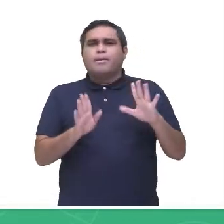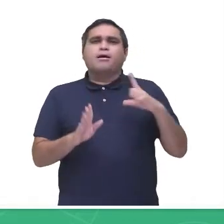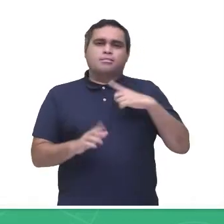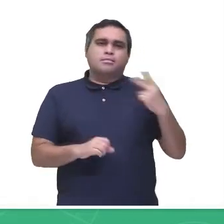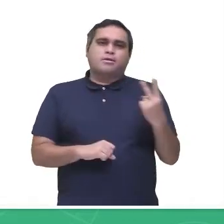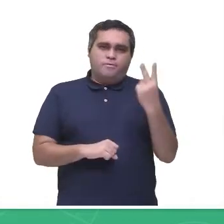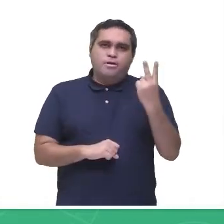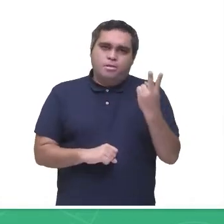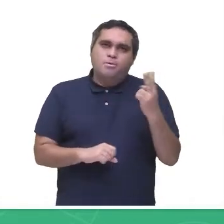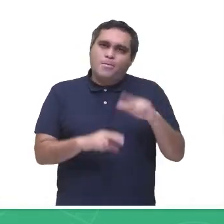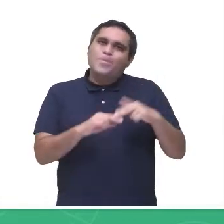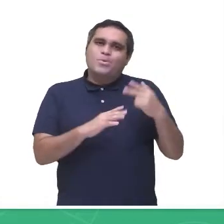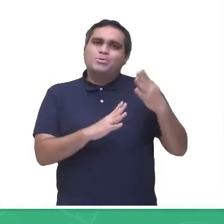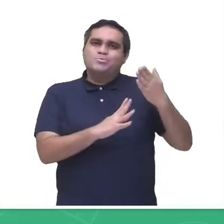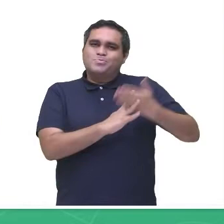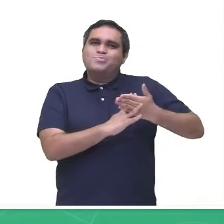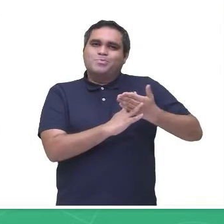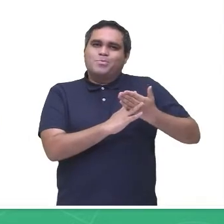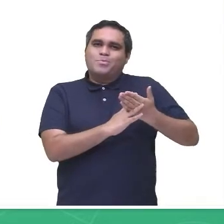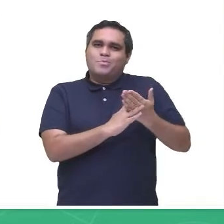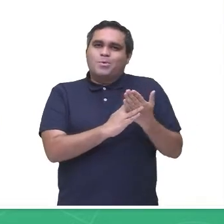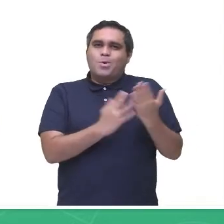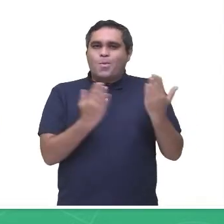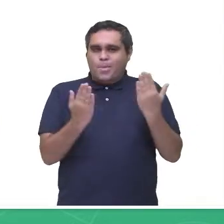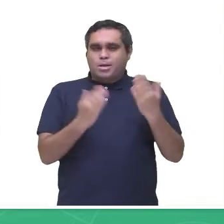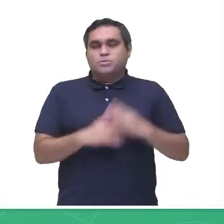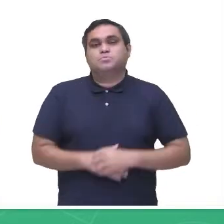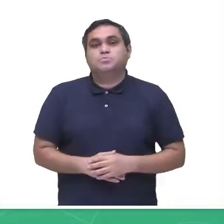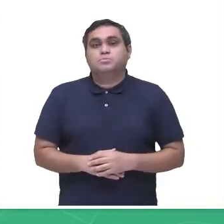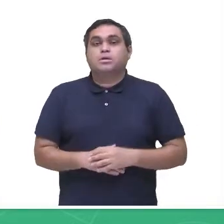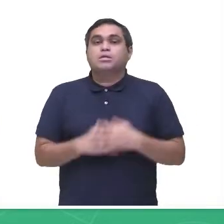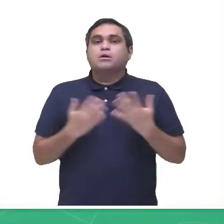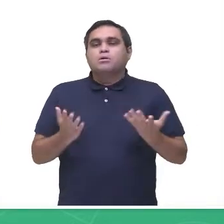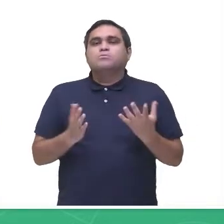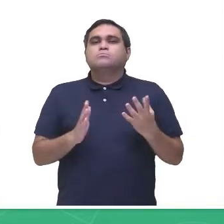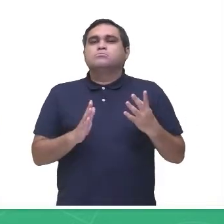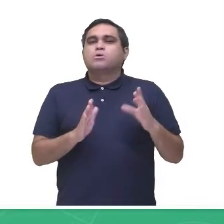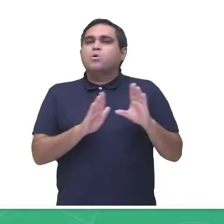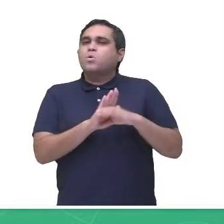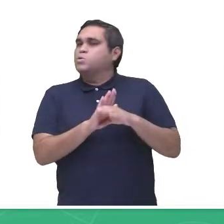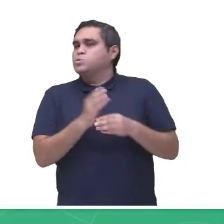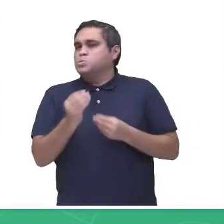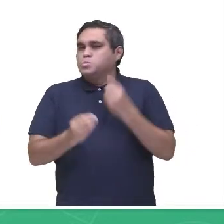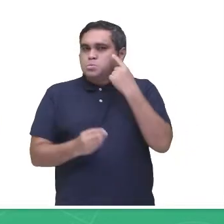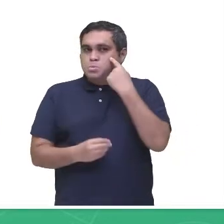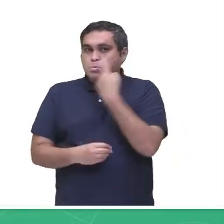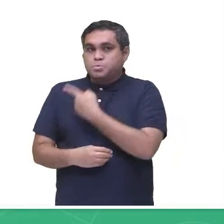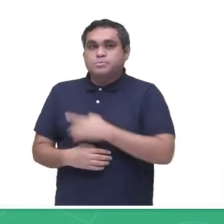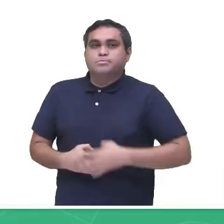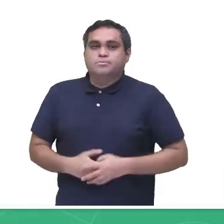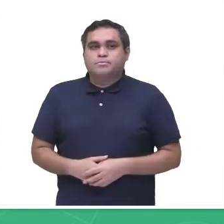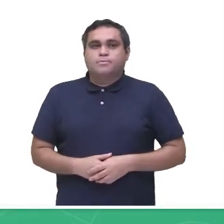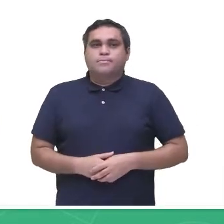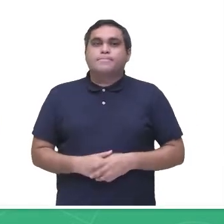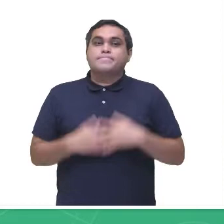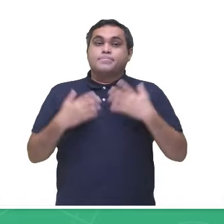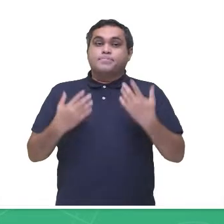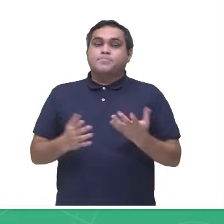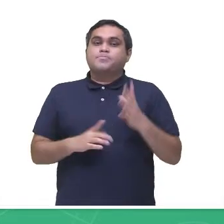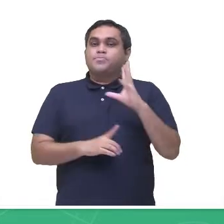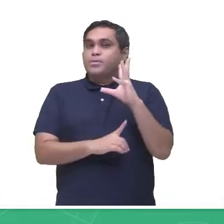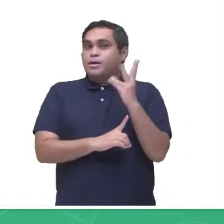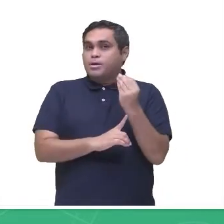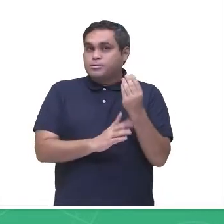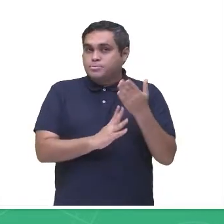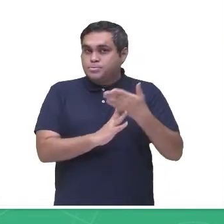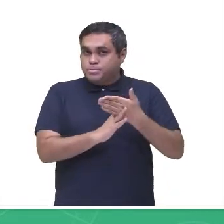pérola ondulada. Então, vamos ver alguns conceitos deste período da arte. Vamos lá? Então, a arte barroca europeia.